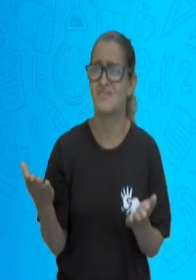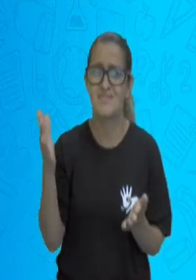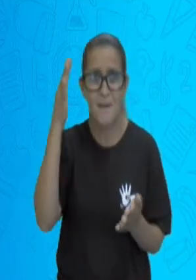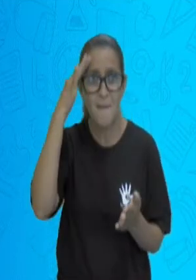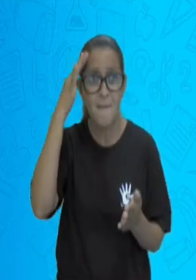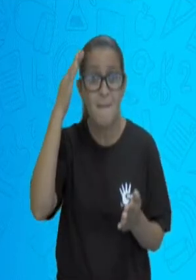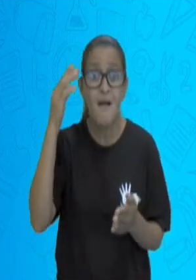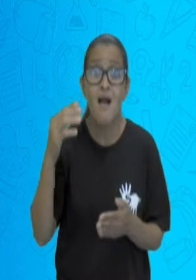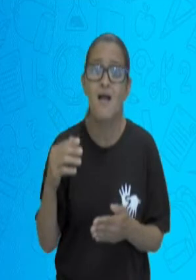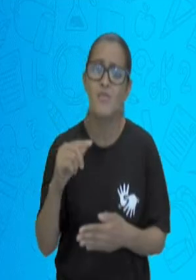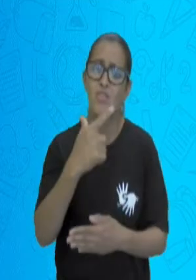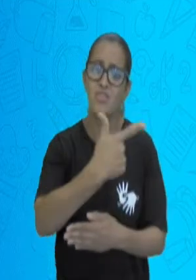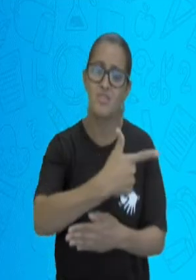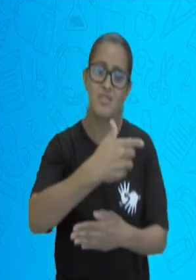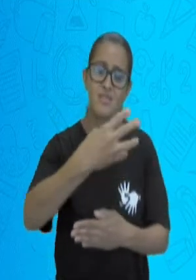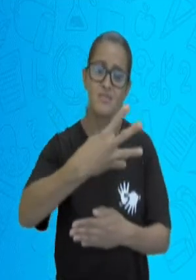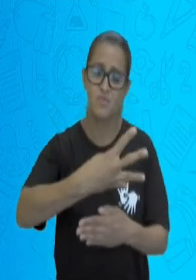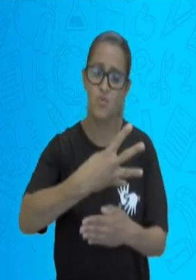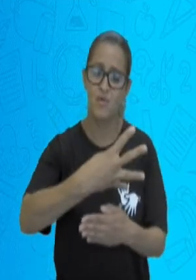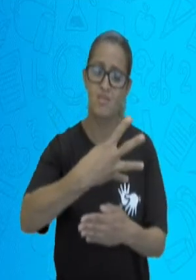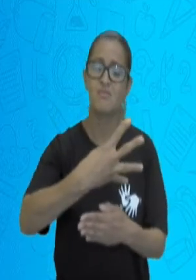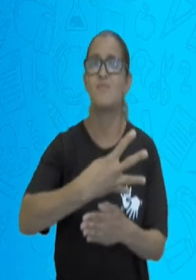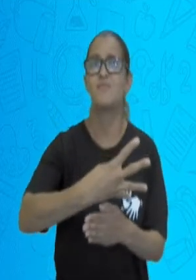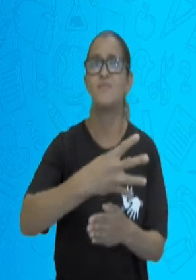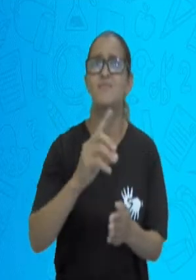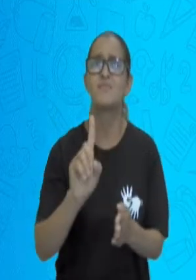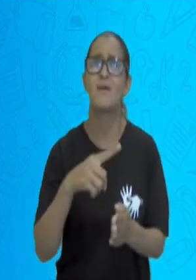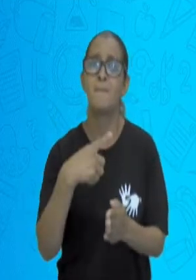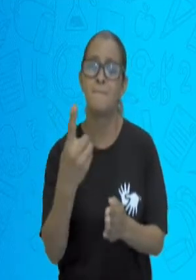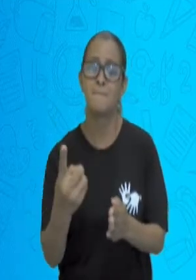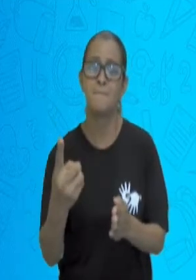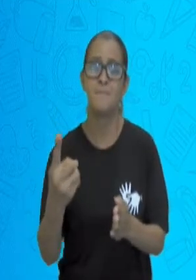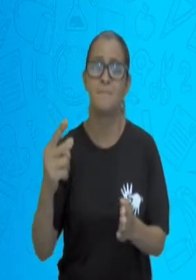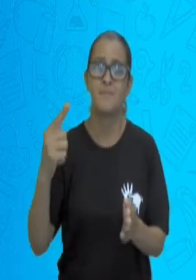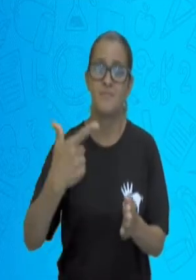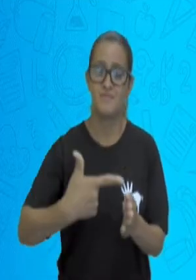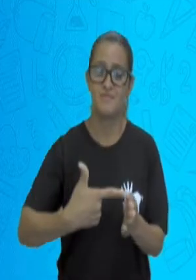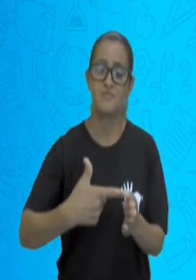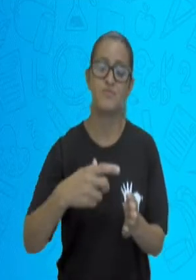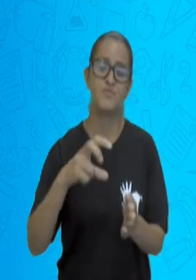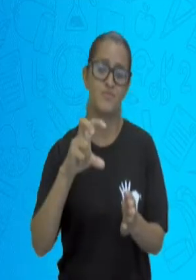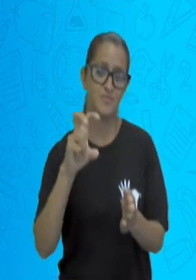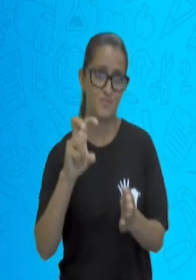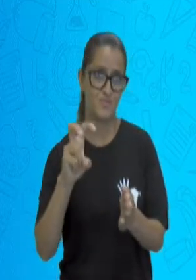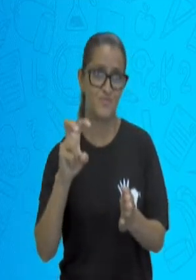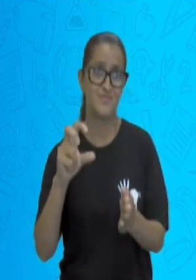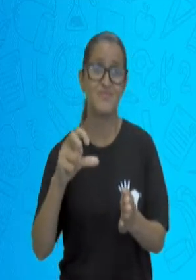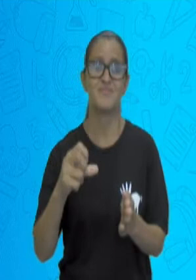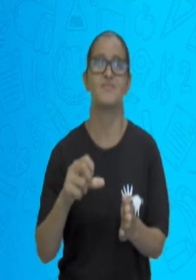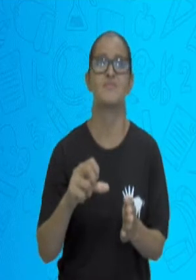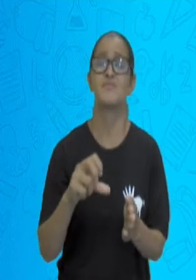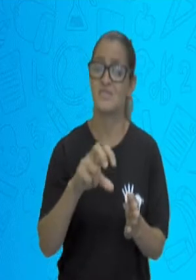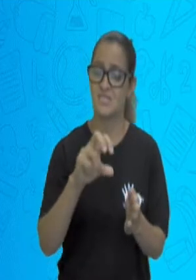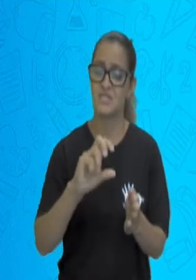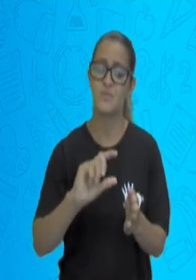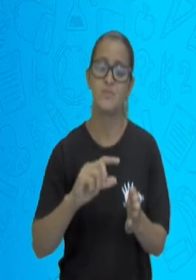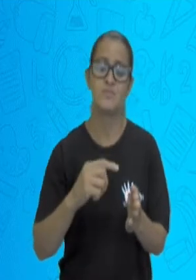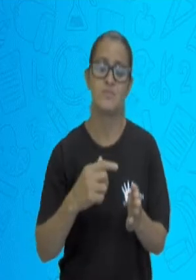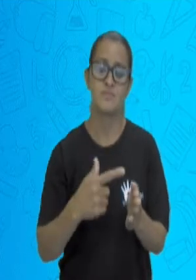Nós temos o 24. O número que vem depois do 25 é o número